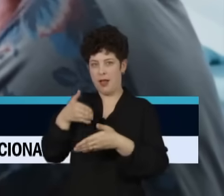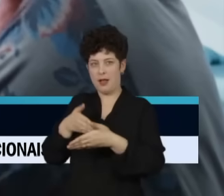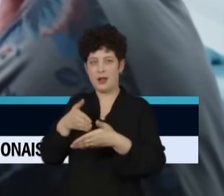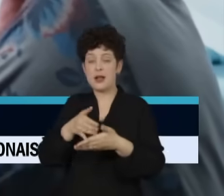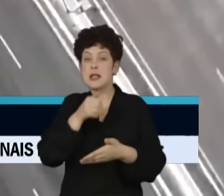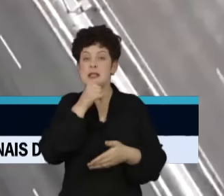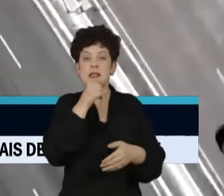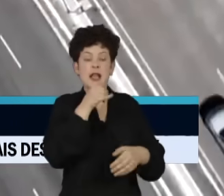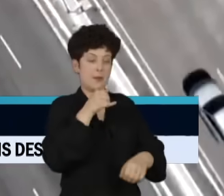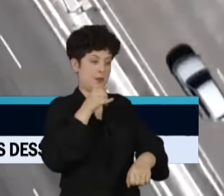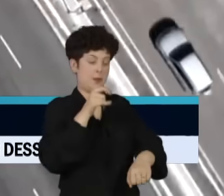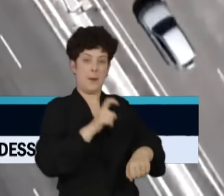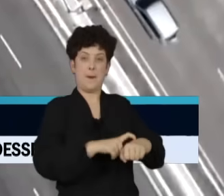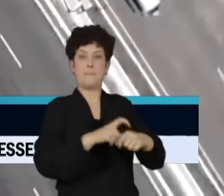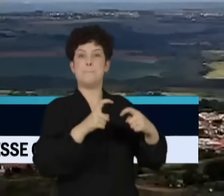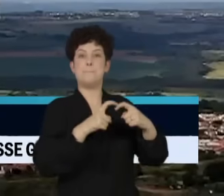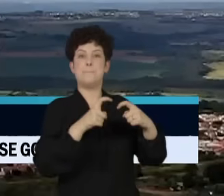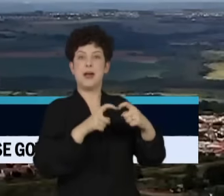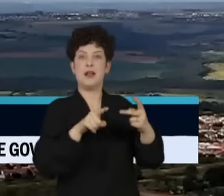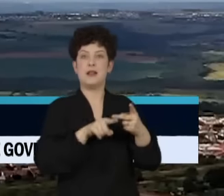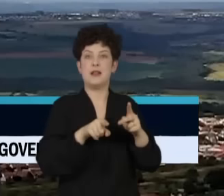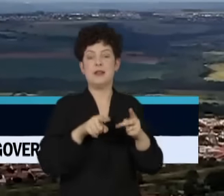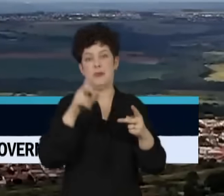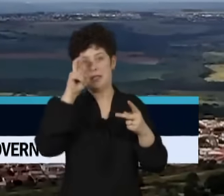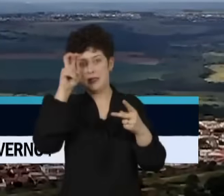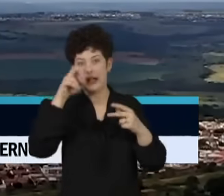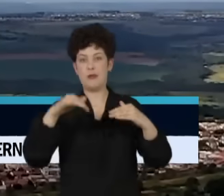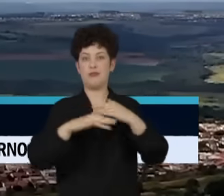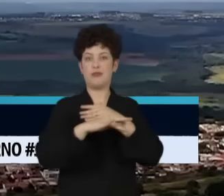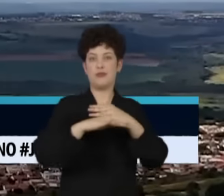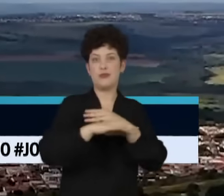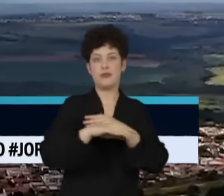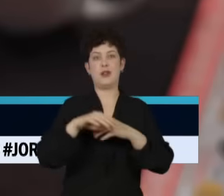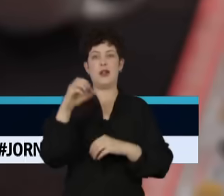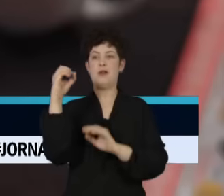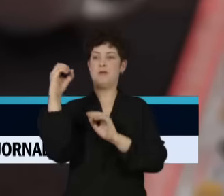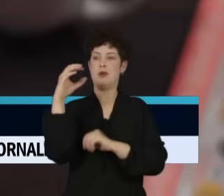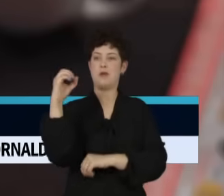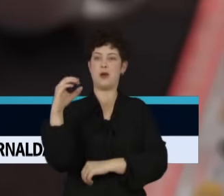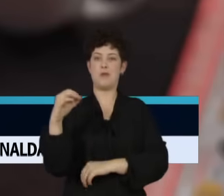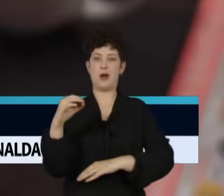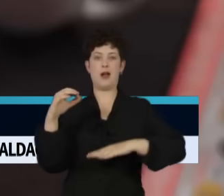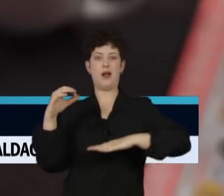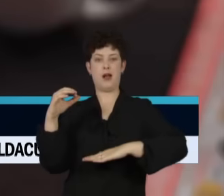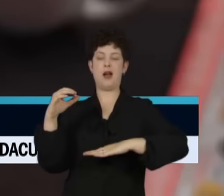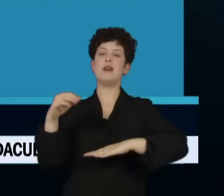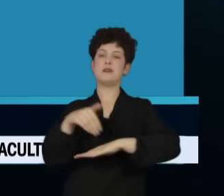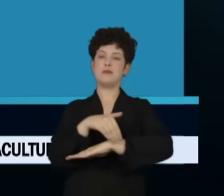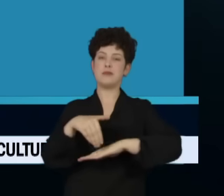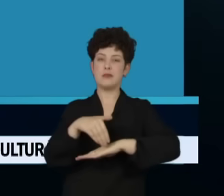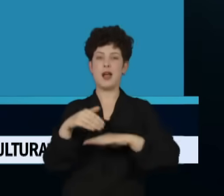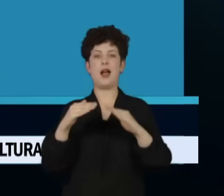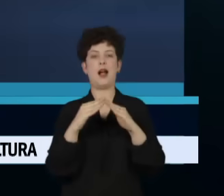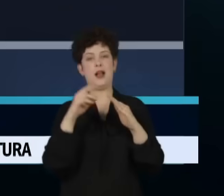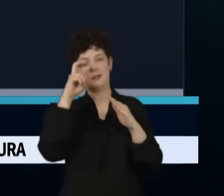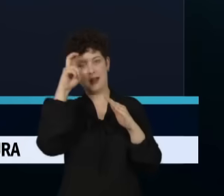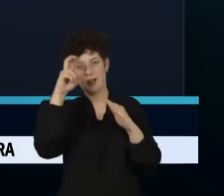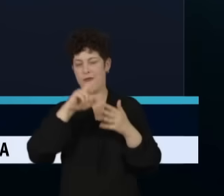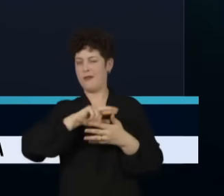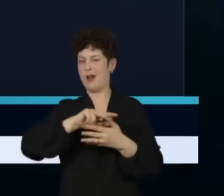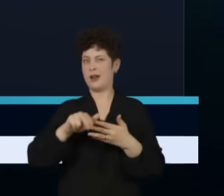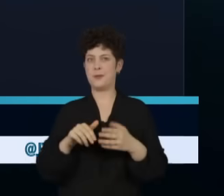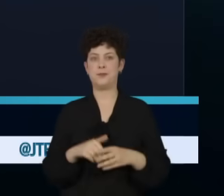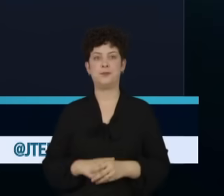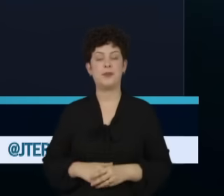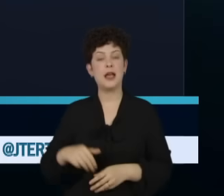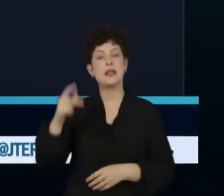medicina, cidades inteligentes, eh semáforos inteligentes, casas inteligentes. A cobertura em São